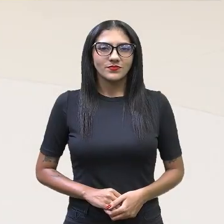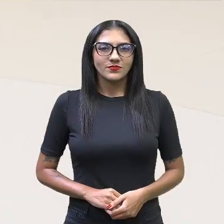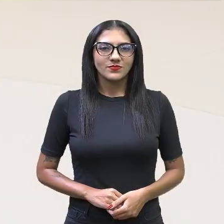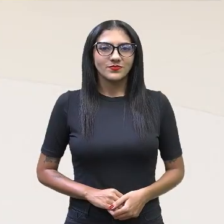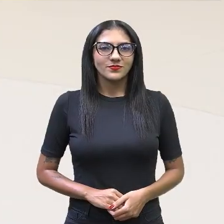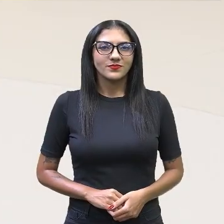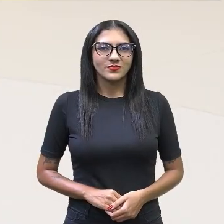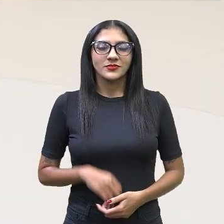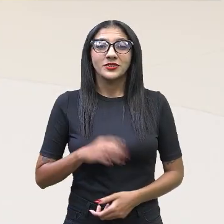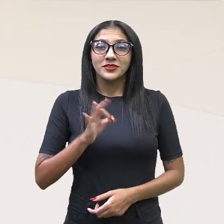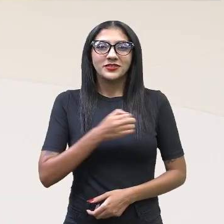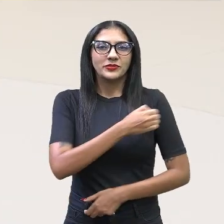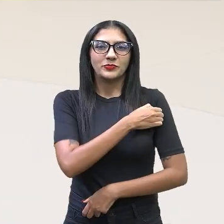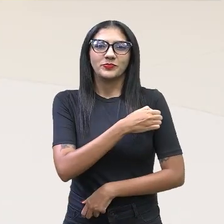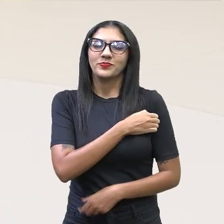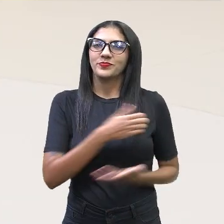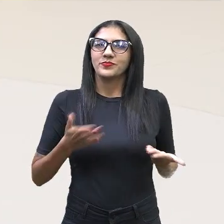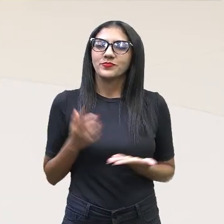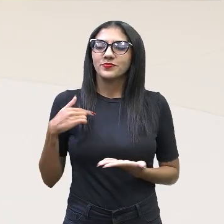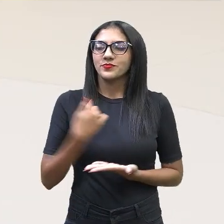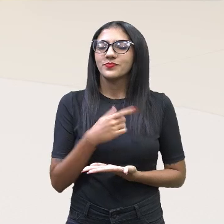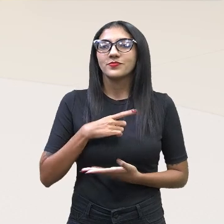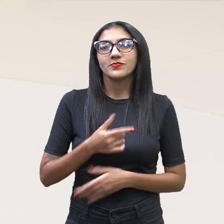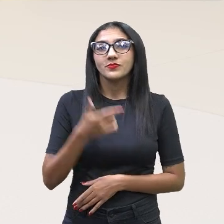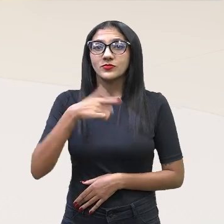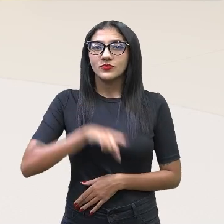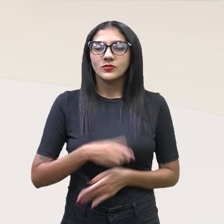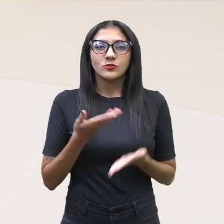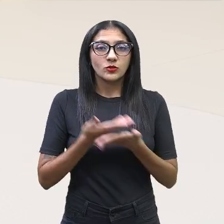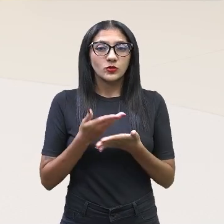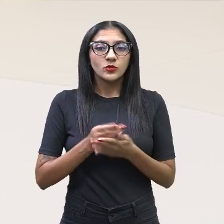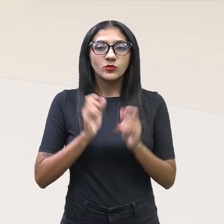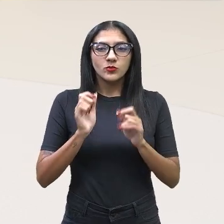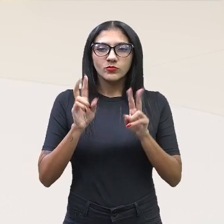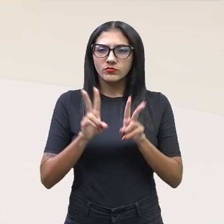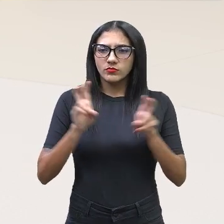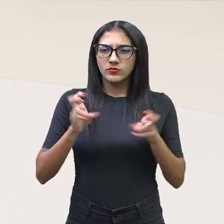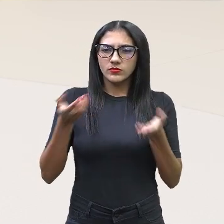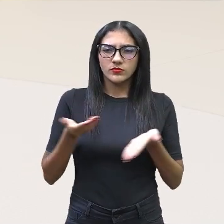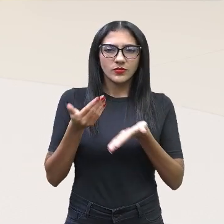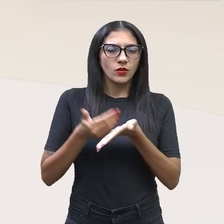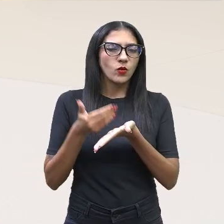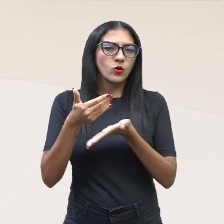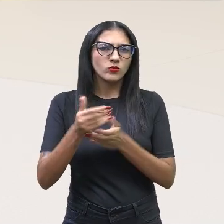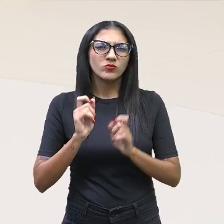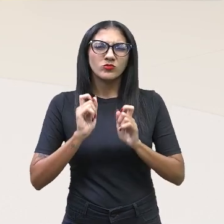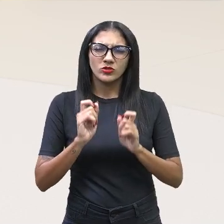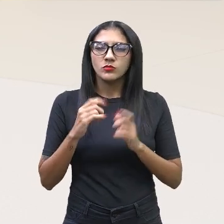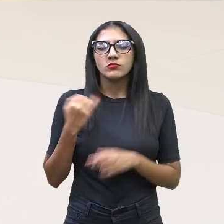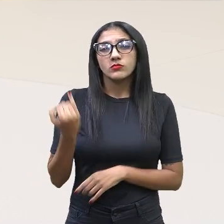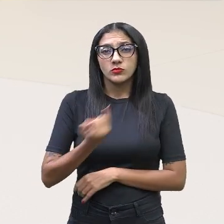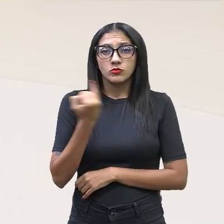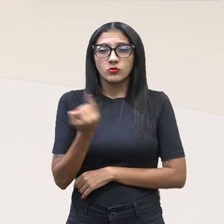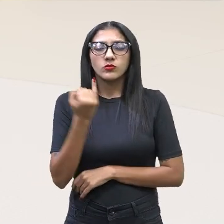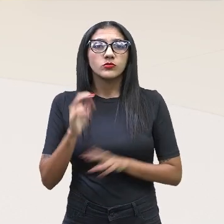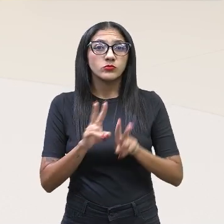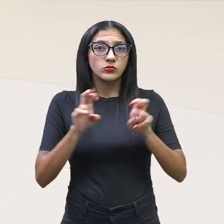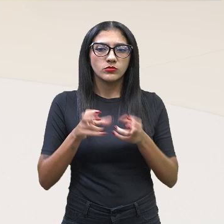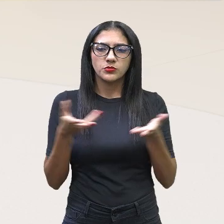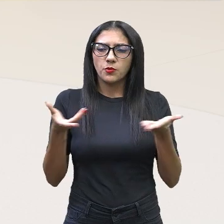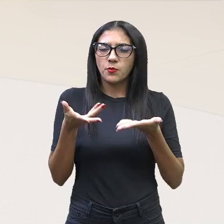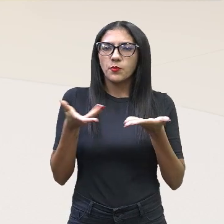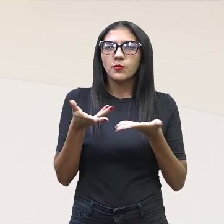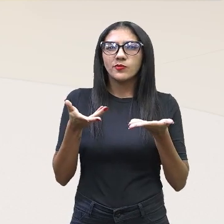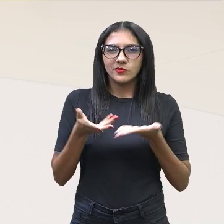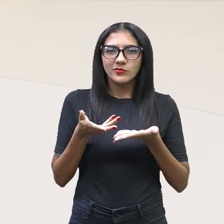É isso aí. Nós estamos aqui hoje justamente para adentrarmos no assunto muito relevante nos dias